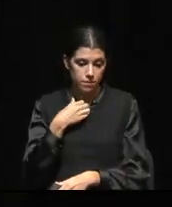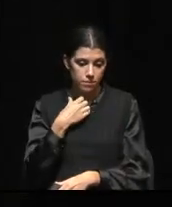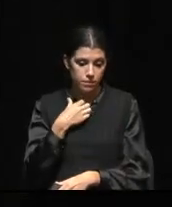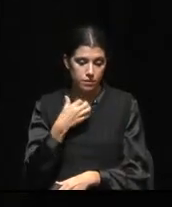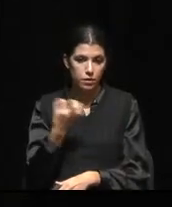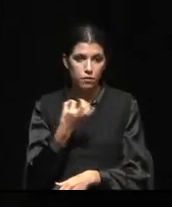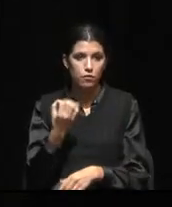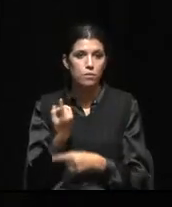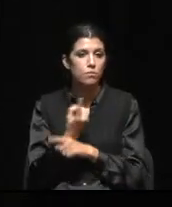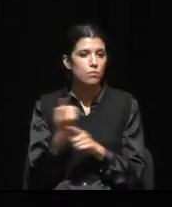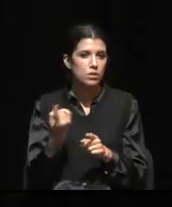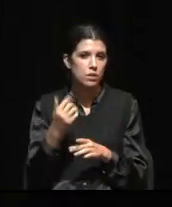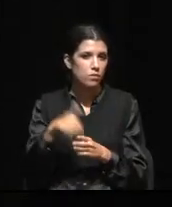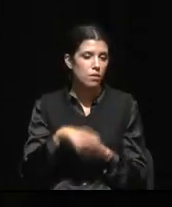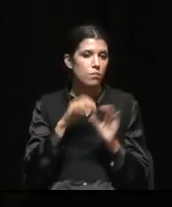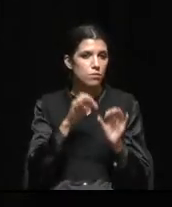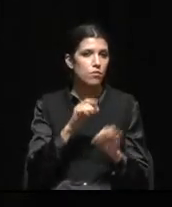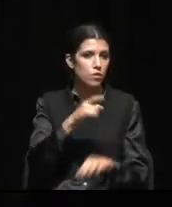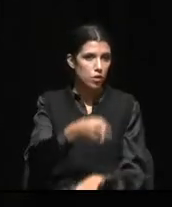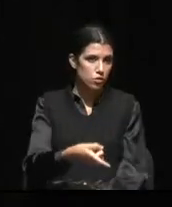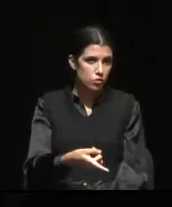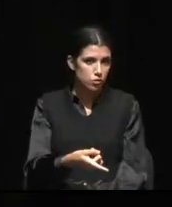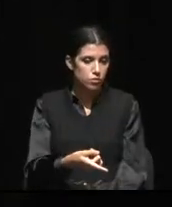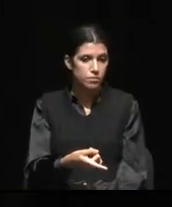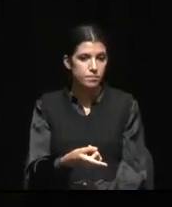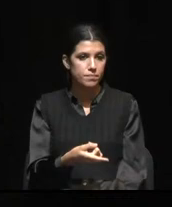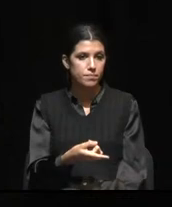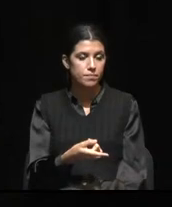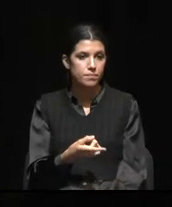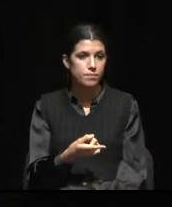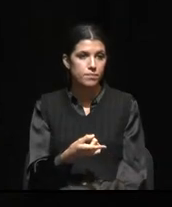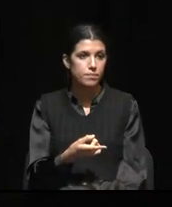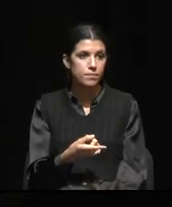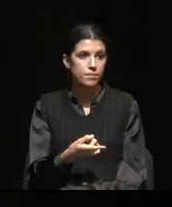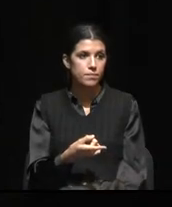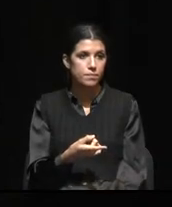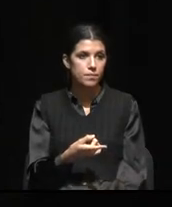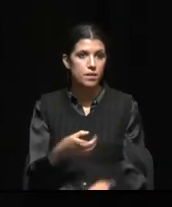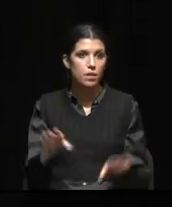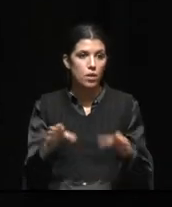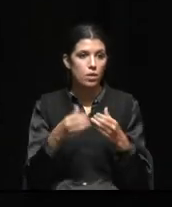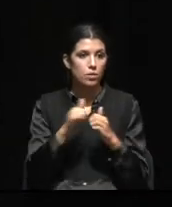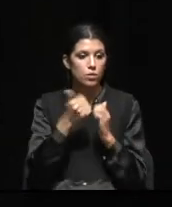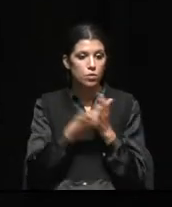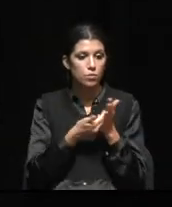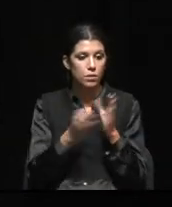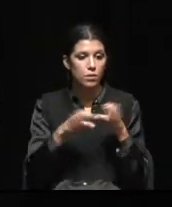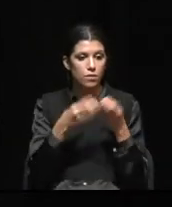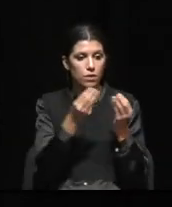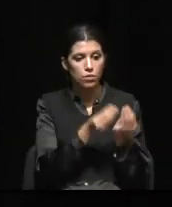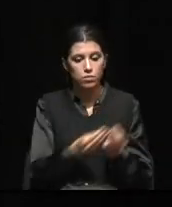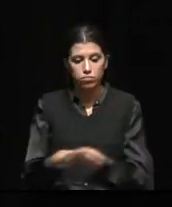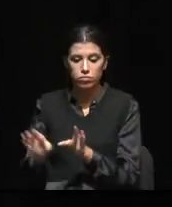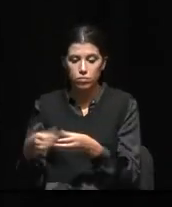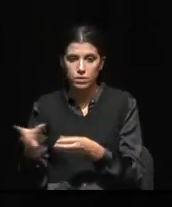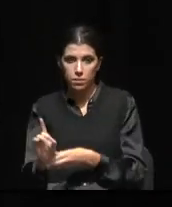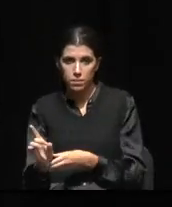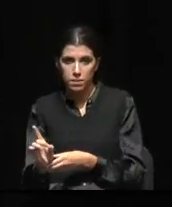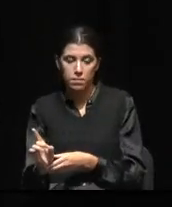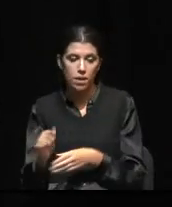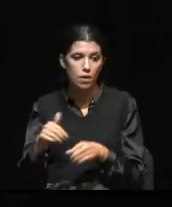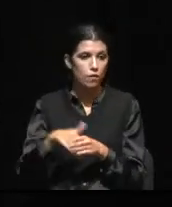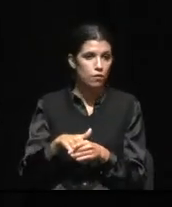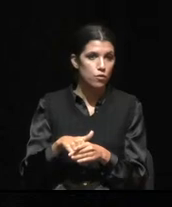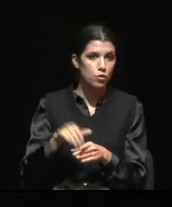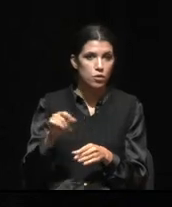fizemos senhora presidente h e relativamente à questão de de baixar à comissão ou não baixar à comissão e ao facto de temos